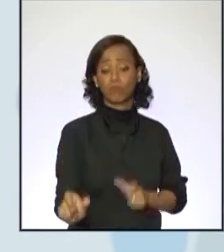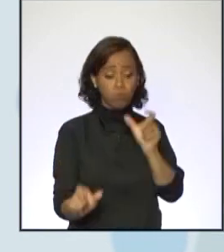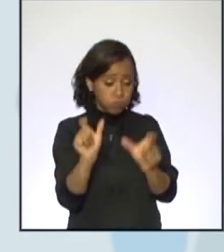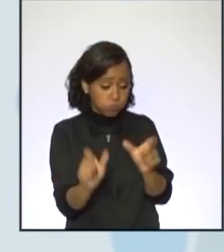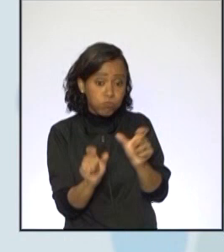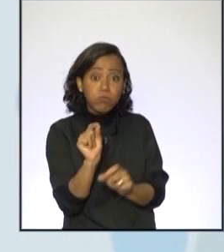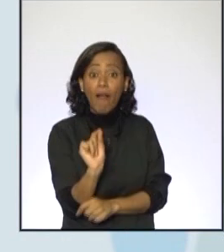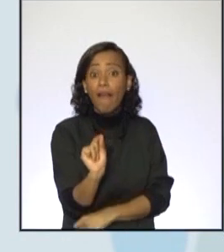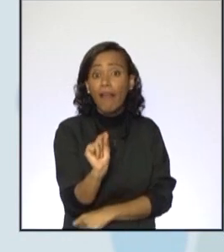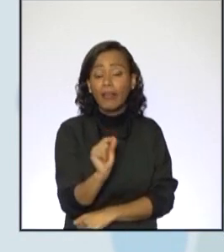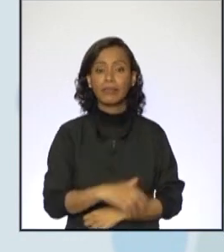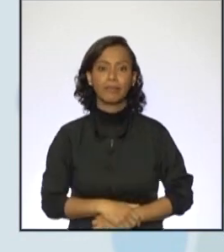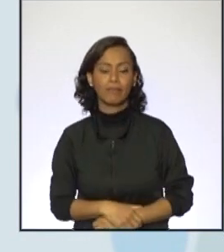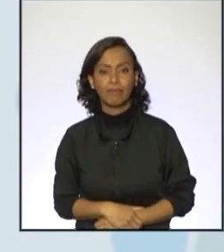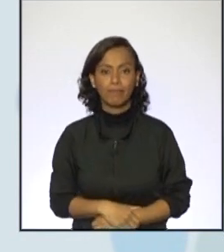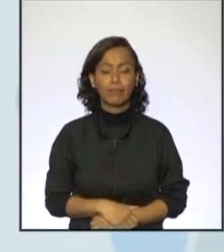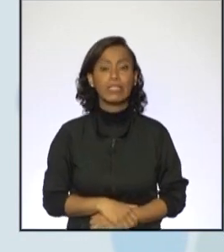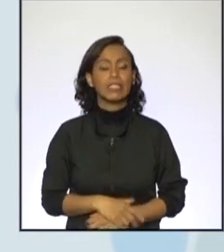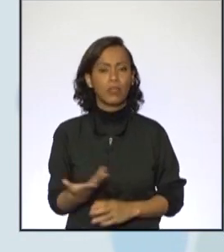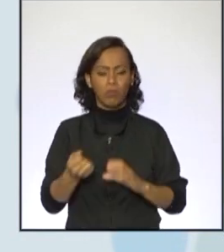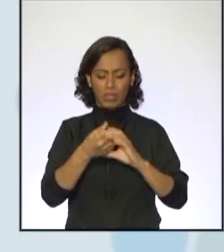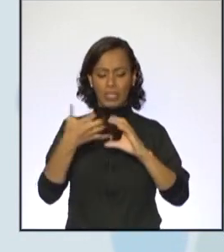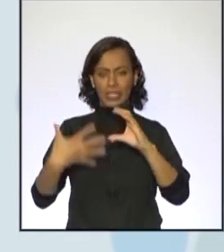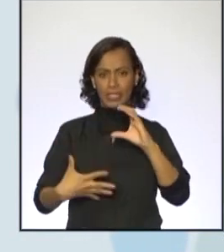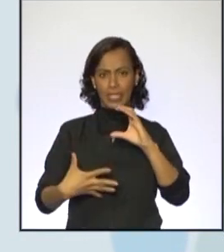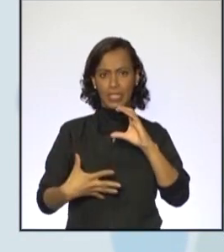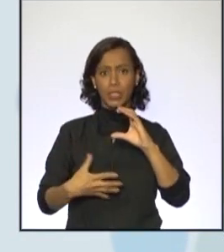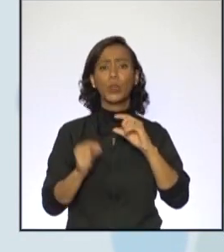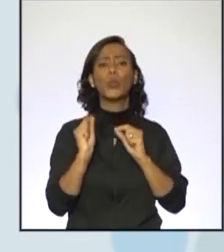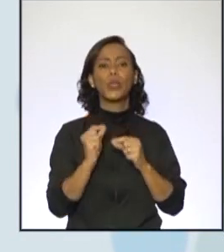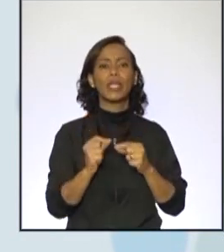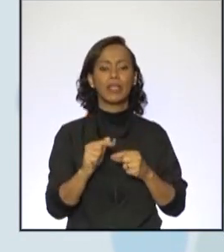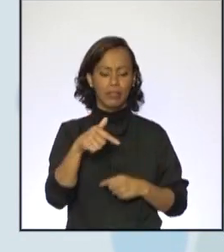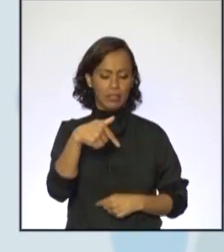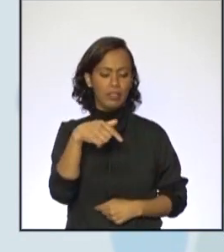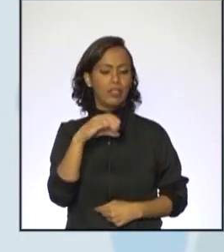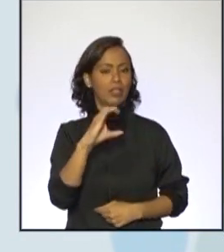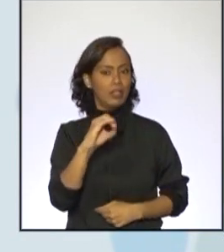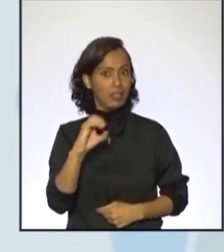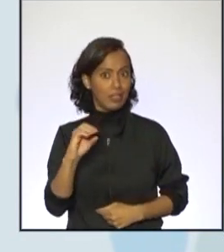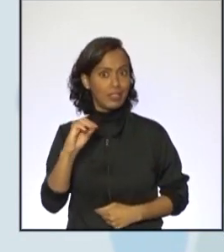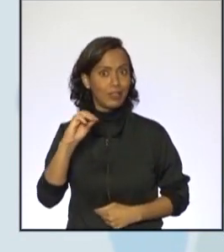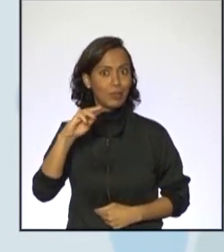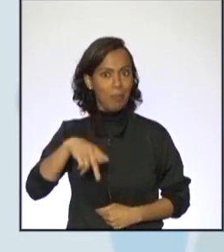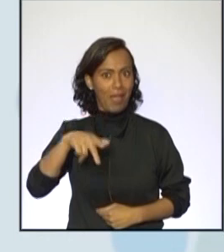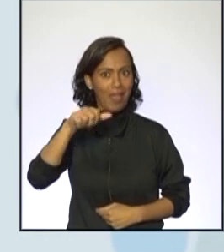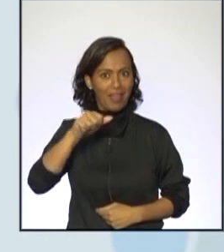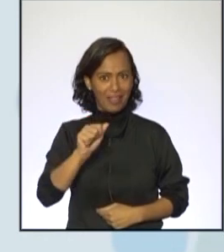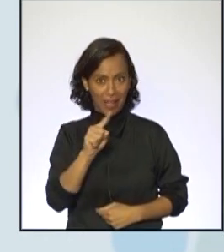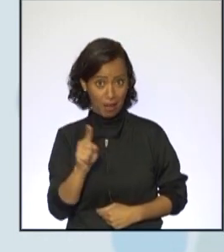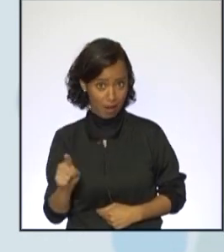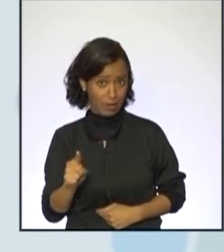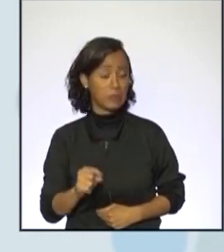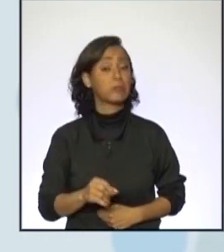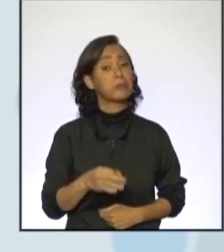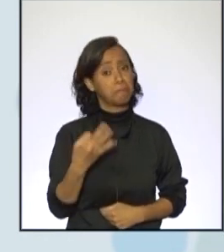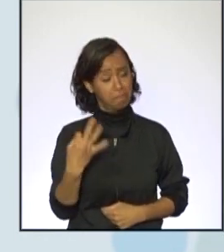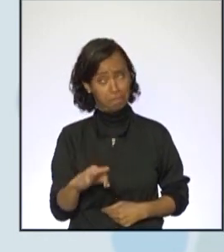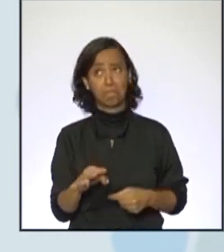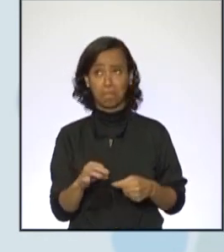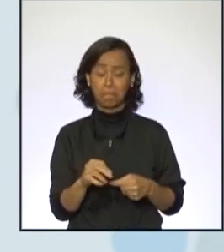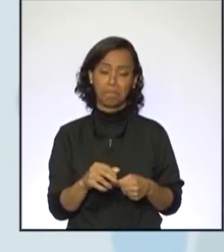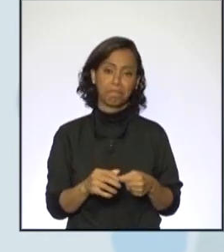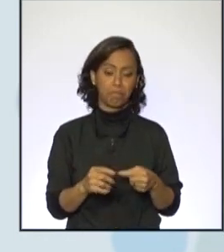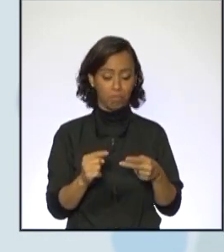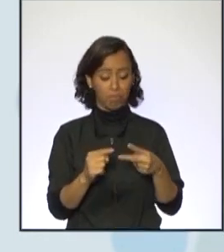Né? Ele tem o poder de 700 MHz, ok? 700 MHz.